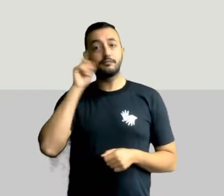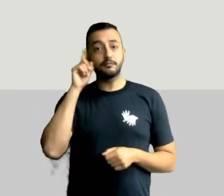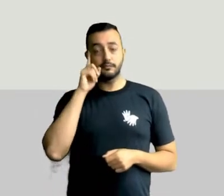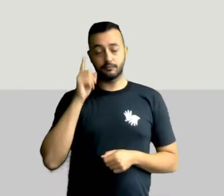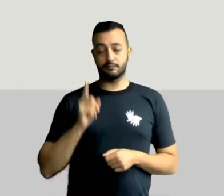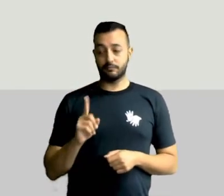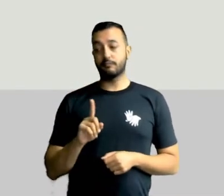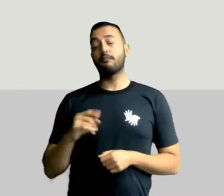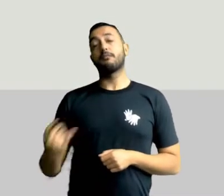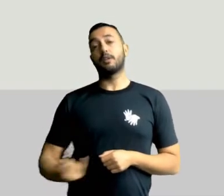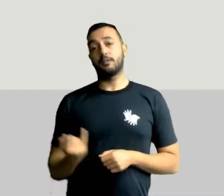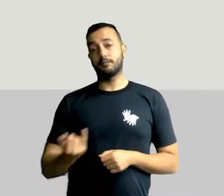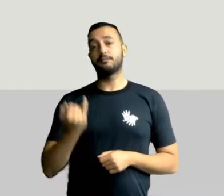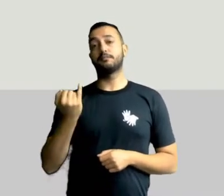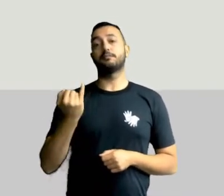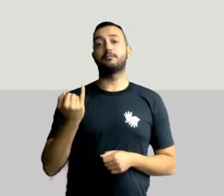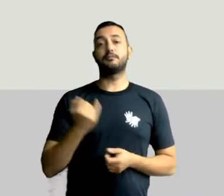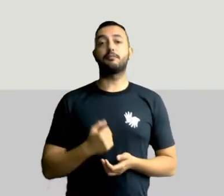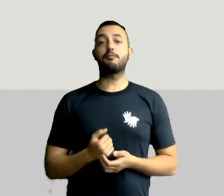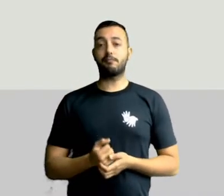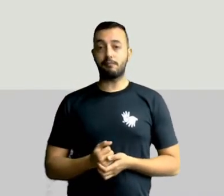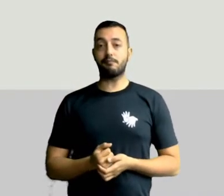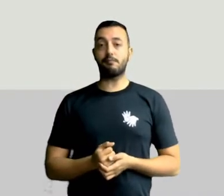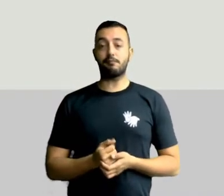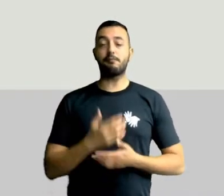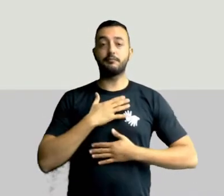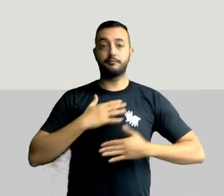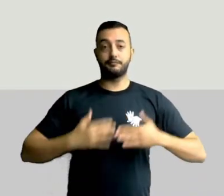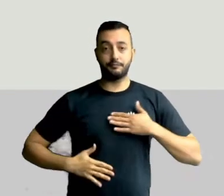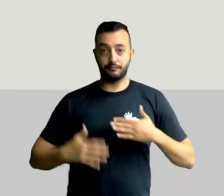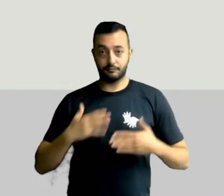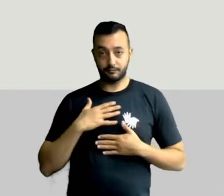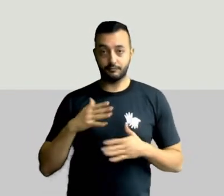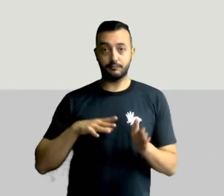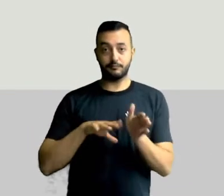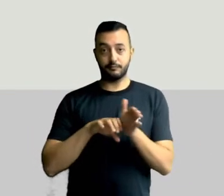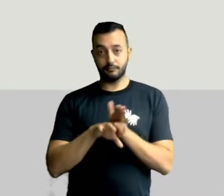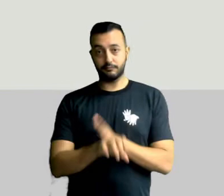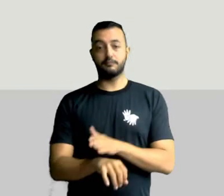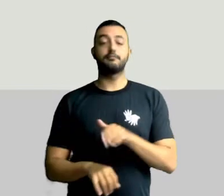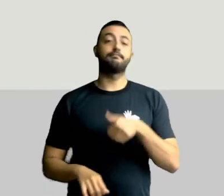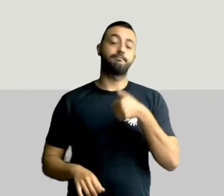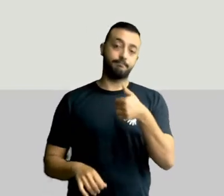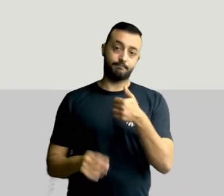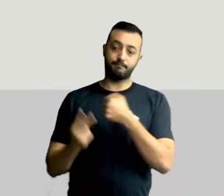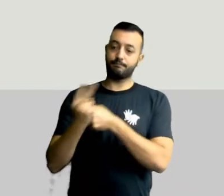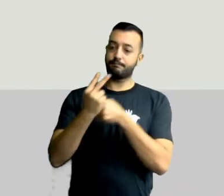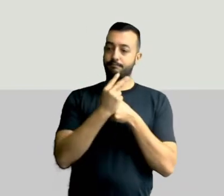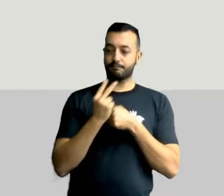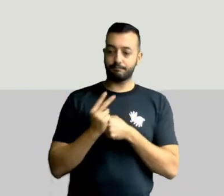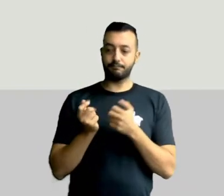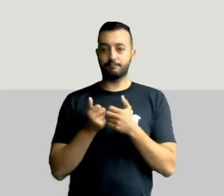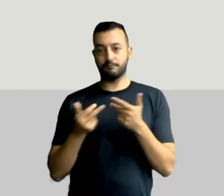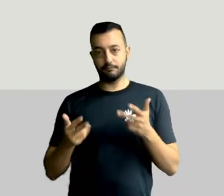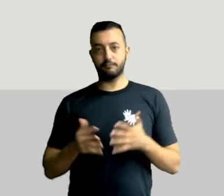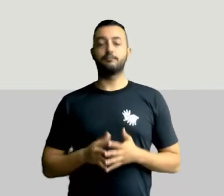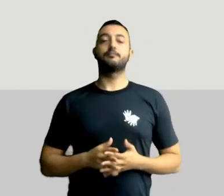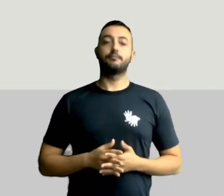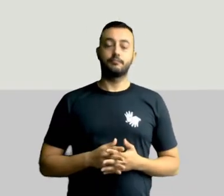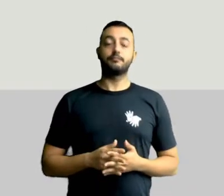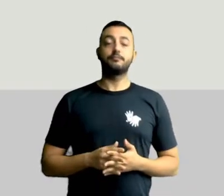No nosso dia a dia. As bactérias são importantes tanto para o nosso organismo, então são bactérias do bem, que nos protegem, que produzem